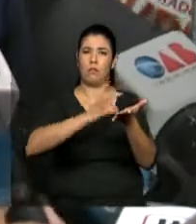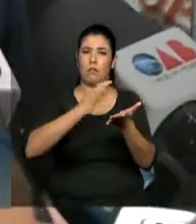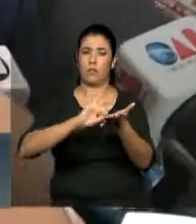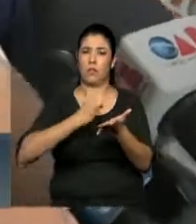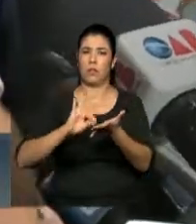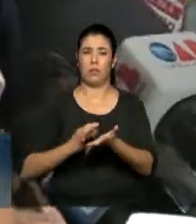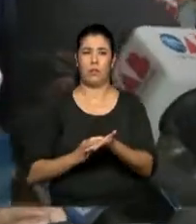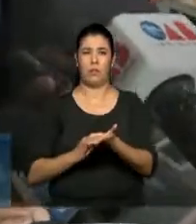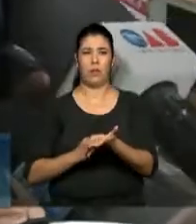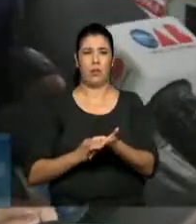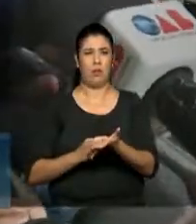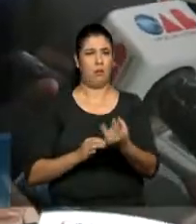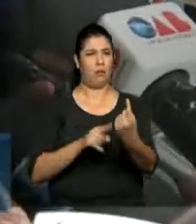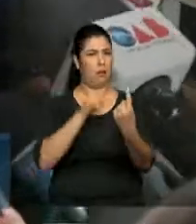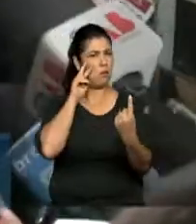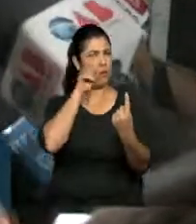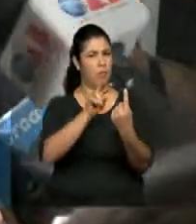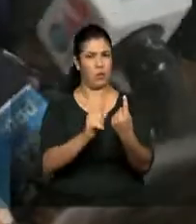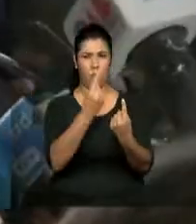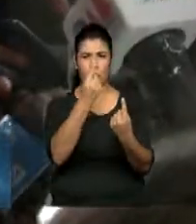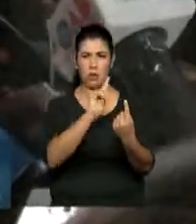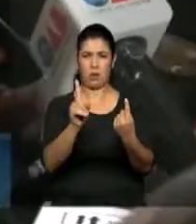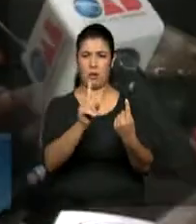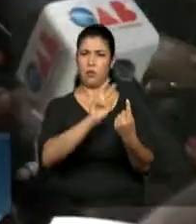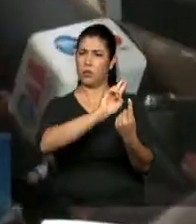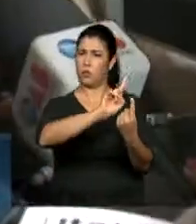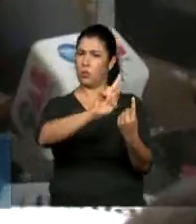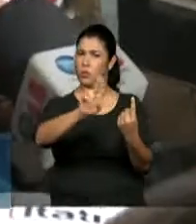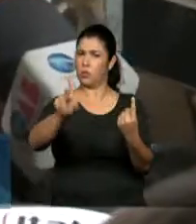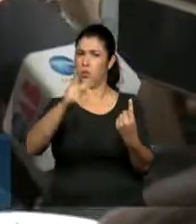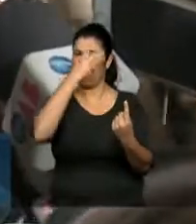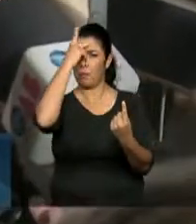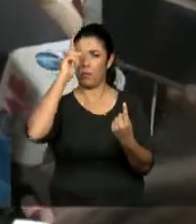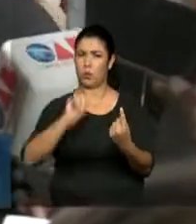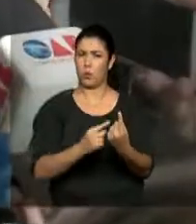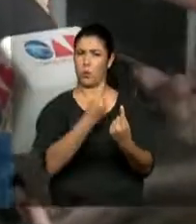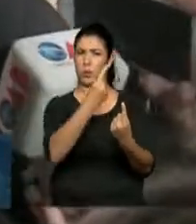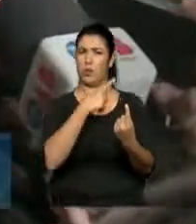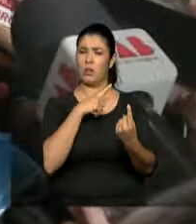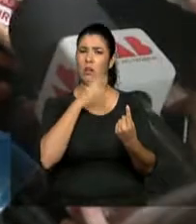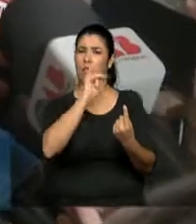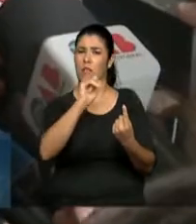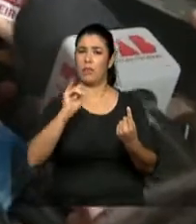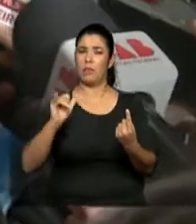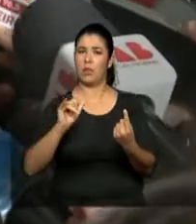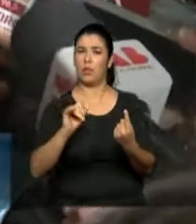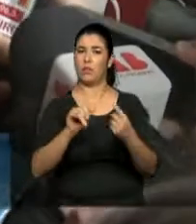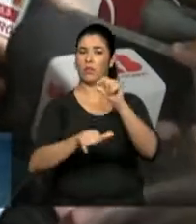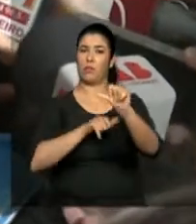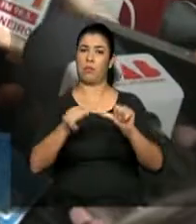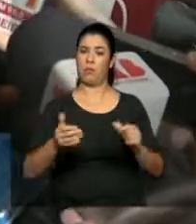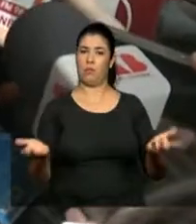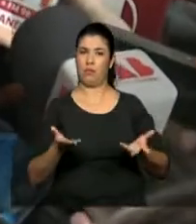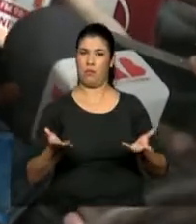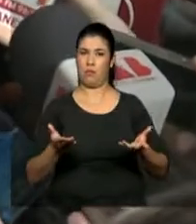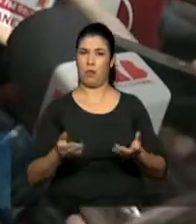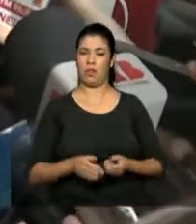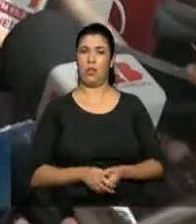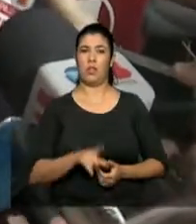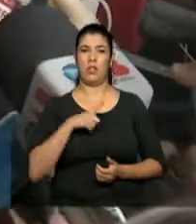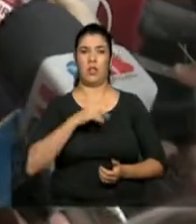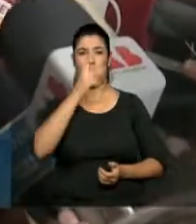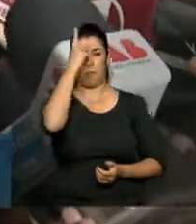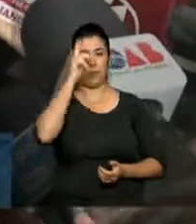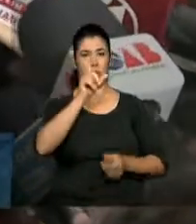Então, ele não é visto como uma pessoa só, ele é visto como várias pessoas. Nós queremos a relação um por um. O cidadão vai dar uma